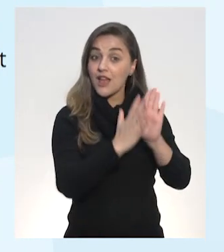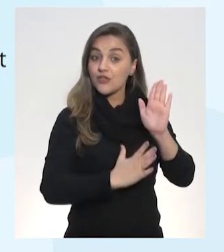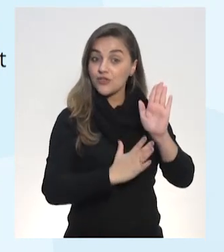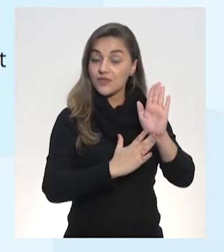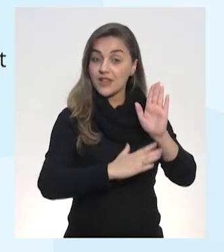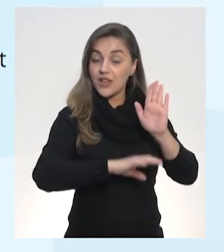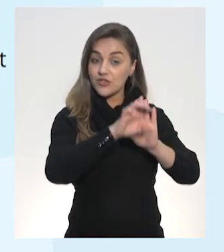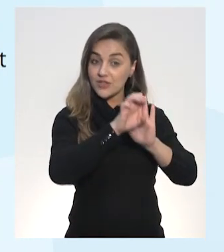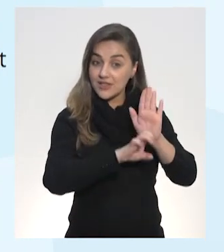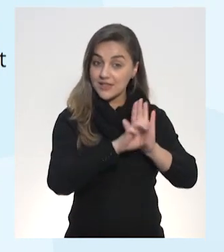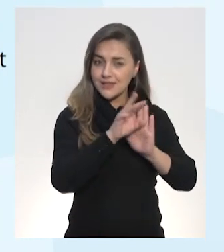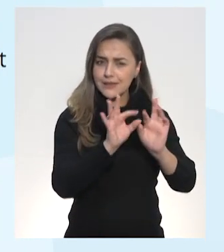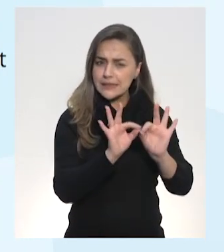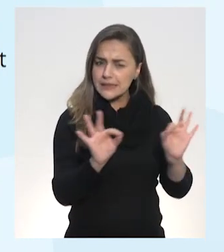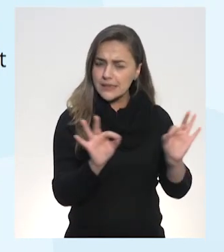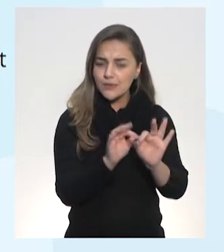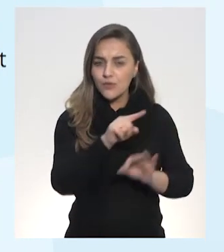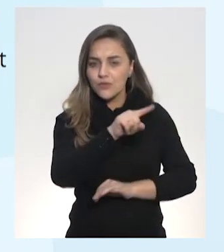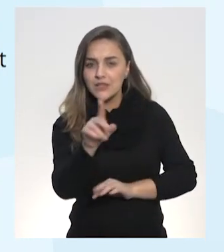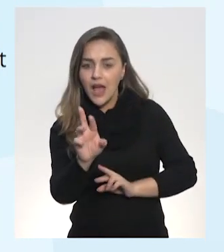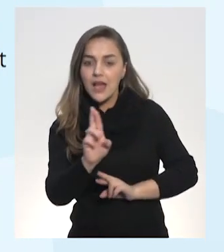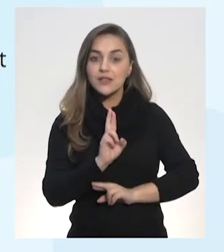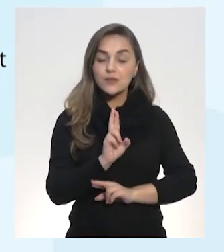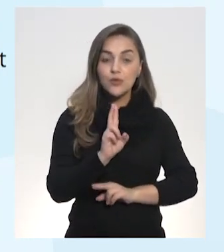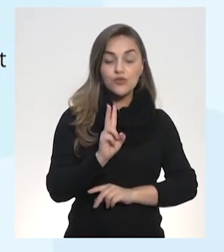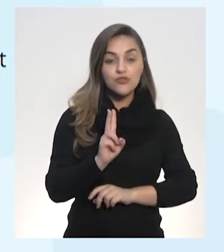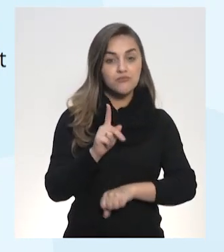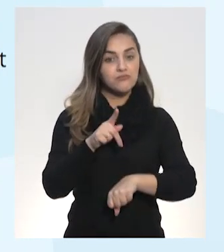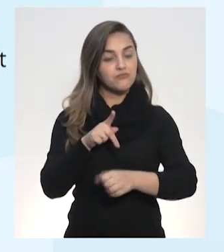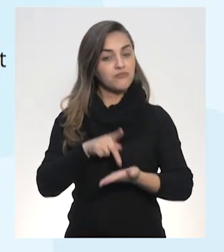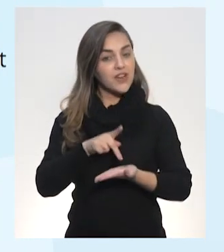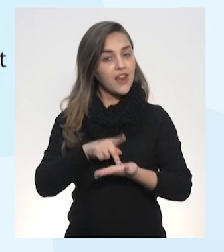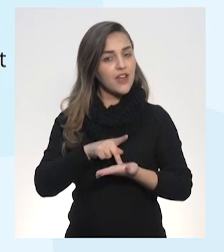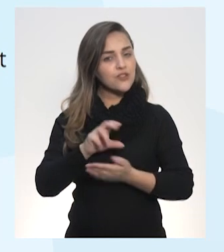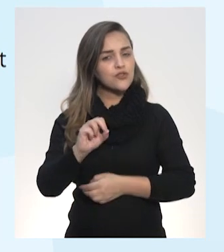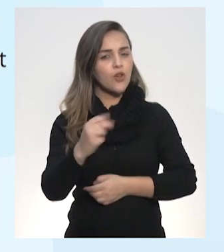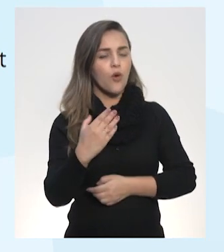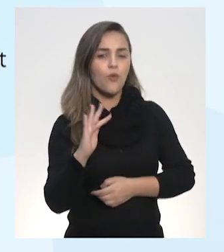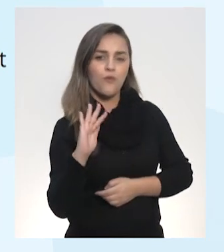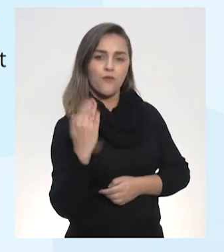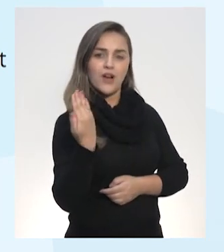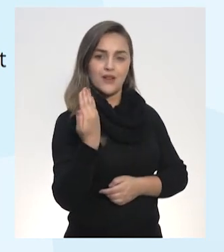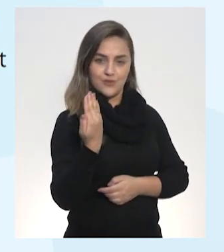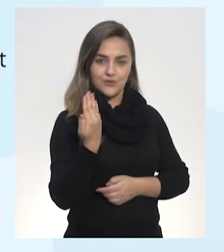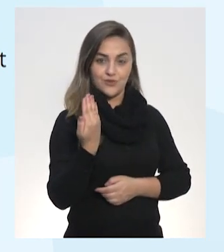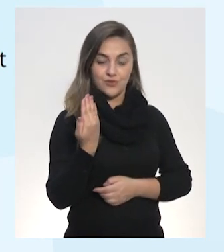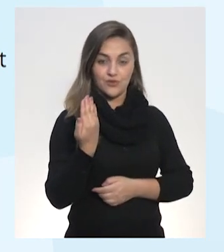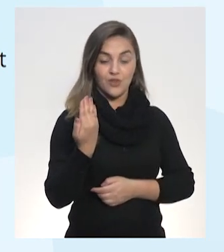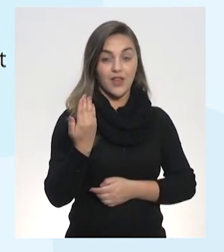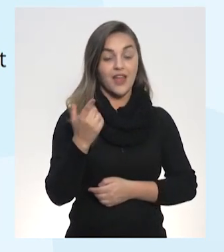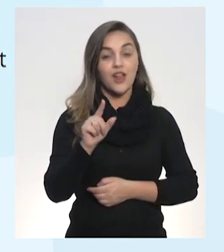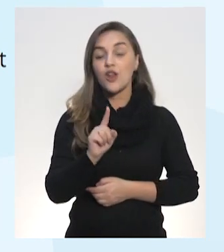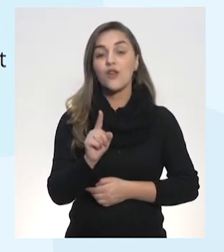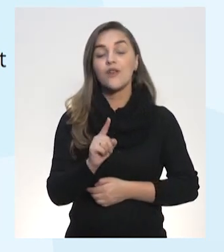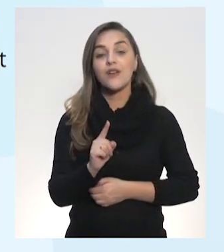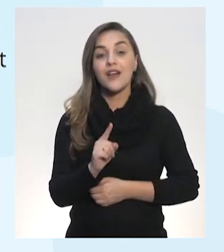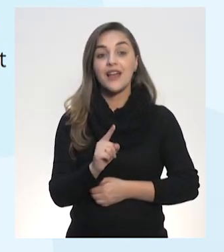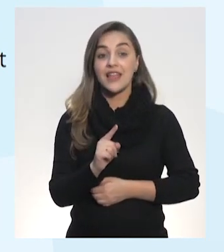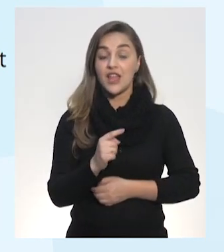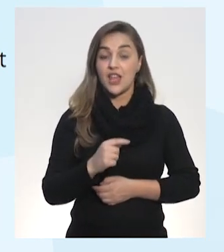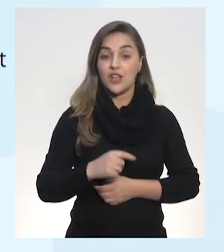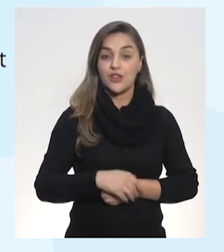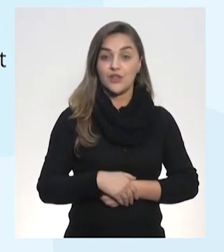você responder verdadeiro ou falso, só que você não vai escrever F e V, hein? É true para